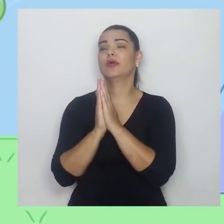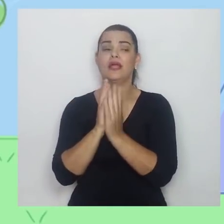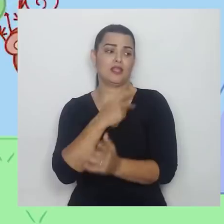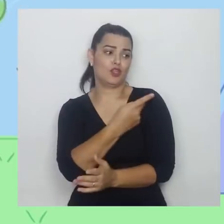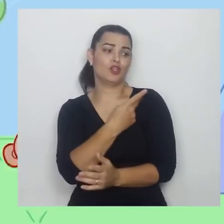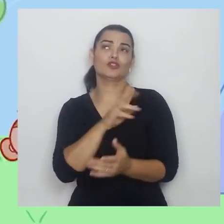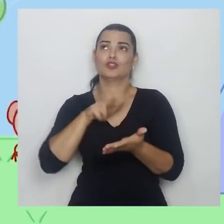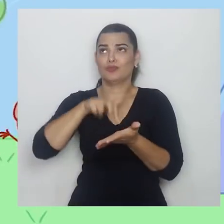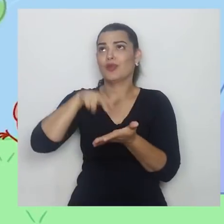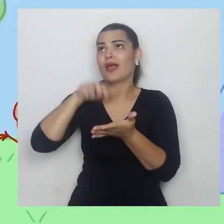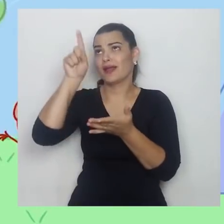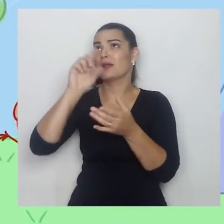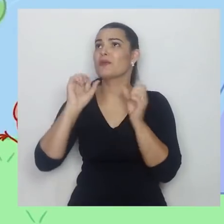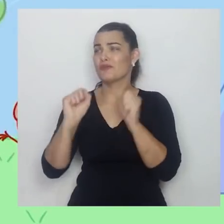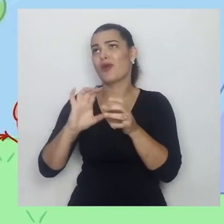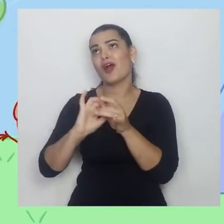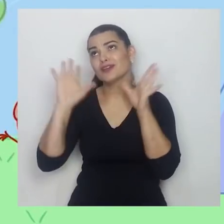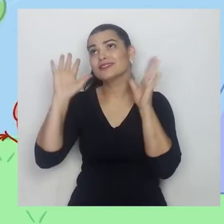daí.